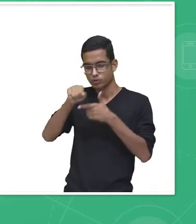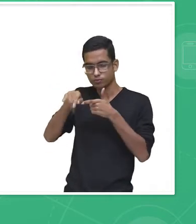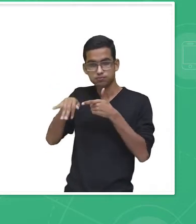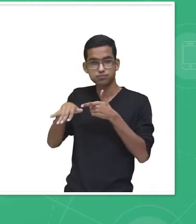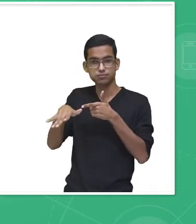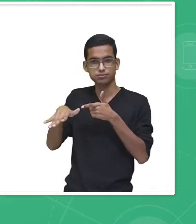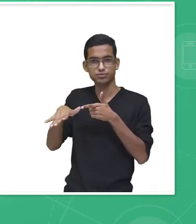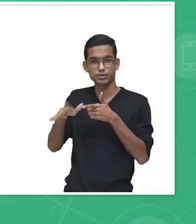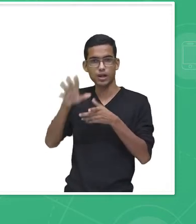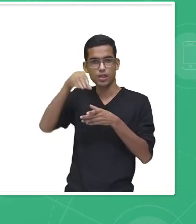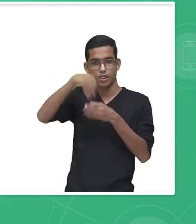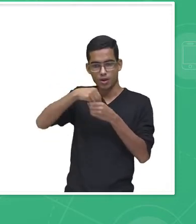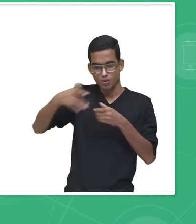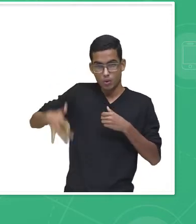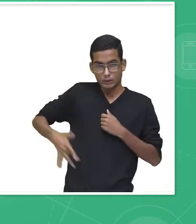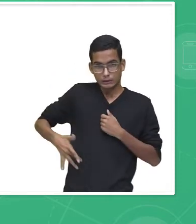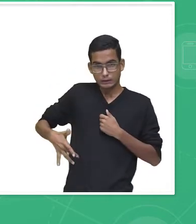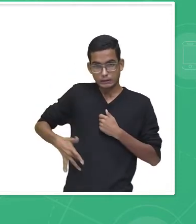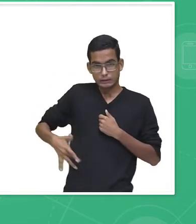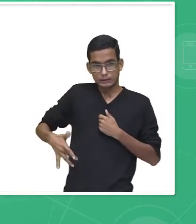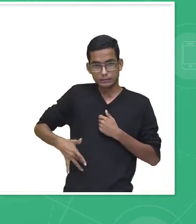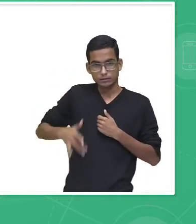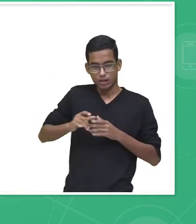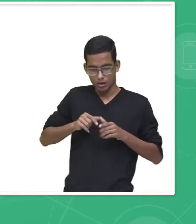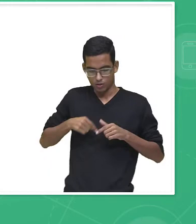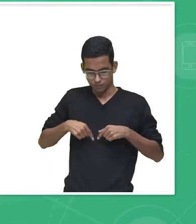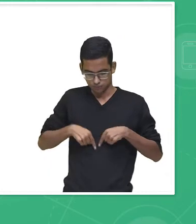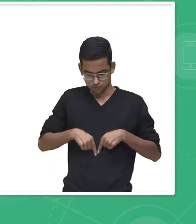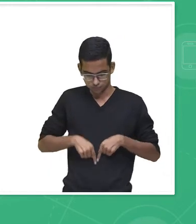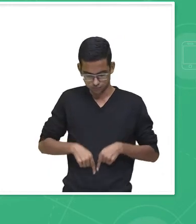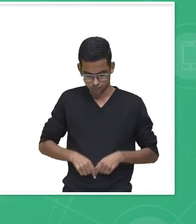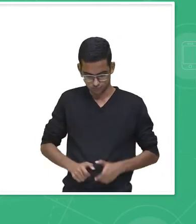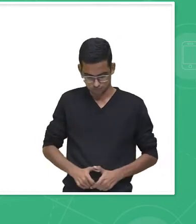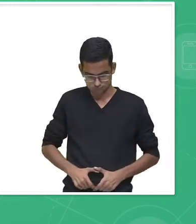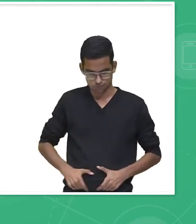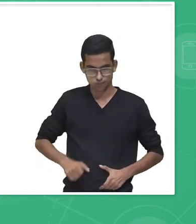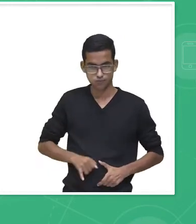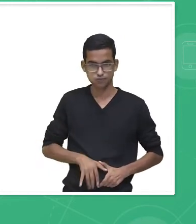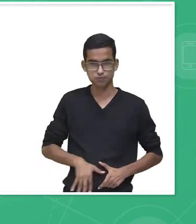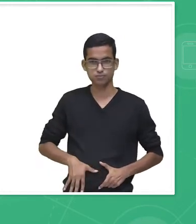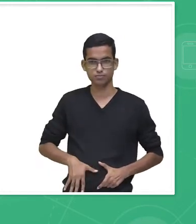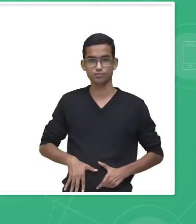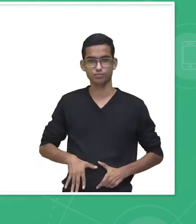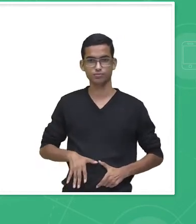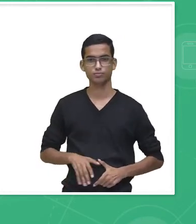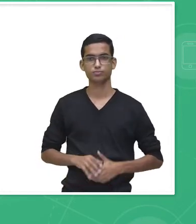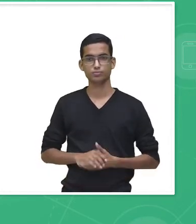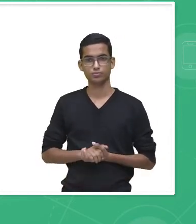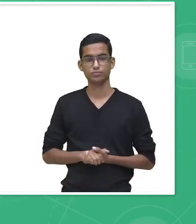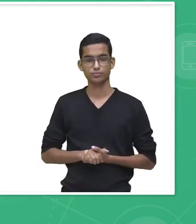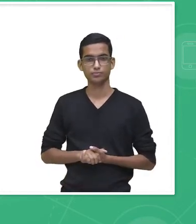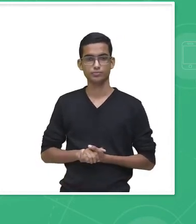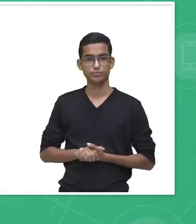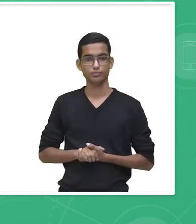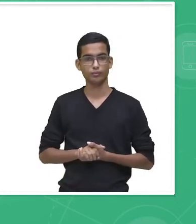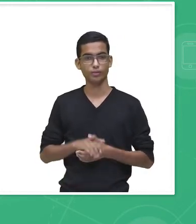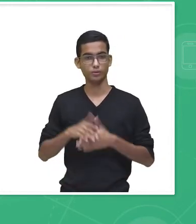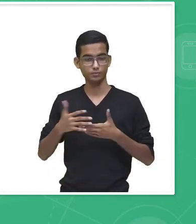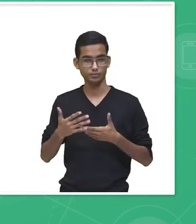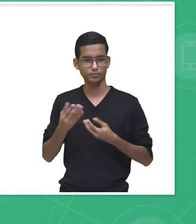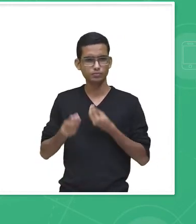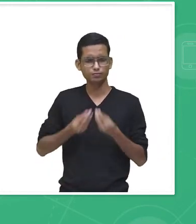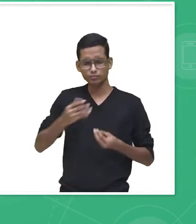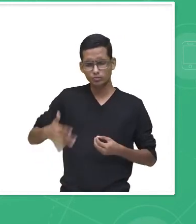até a bexiga Tá ok E aí o funcionamento dos rins né E que vai acontecer e ele vai depender